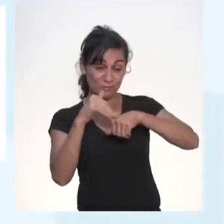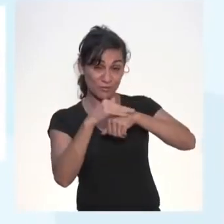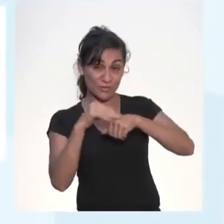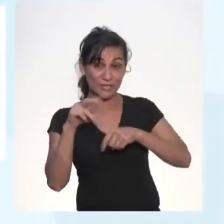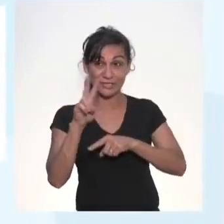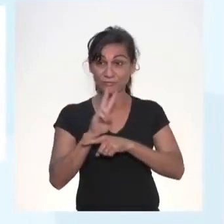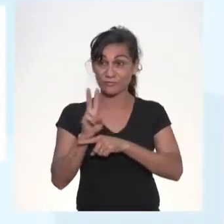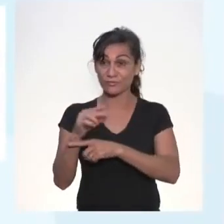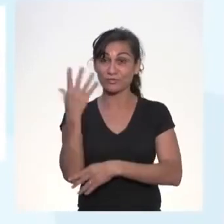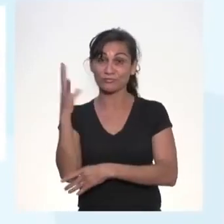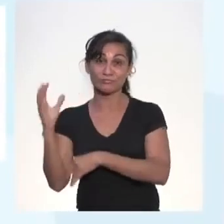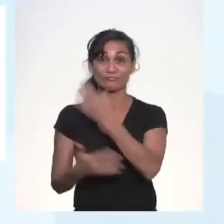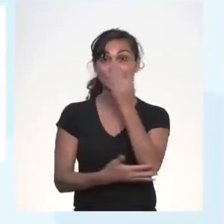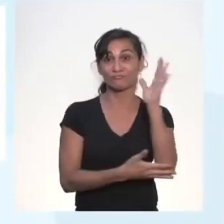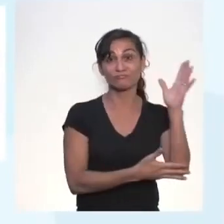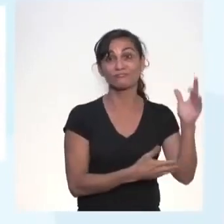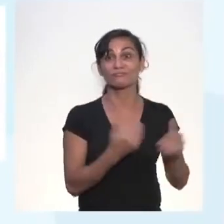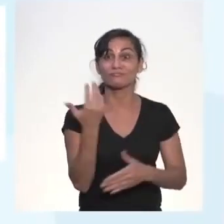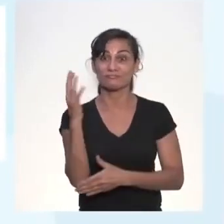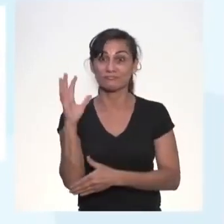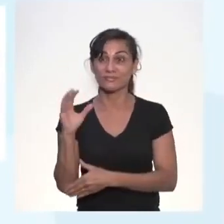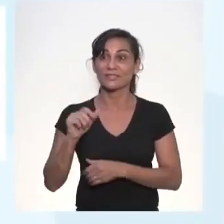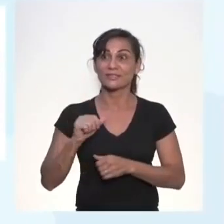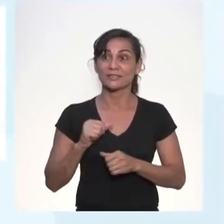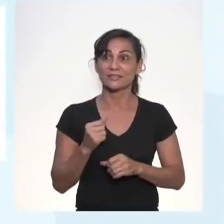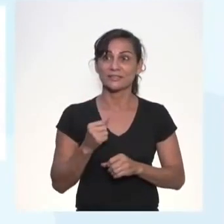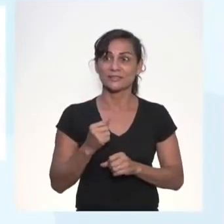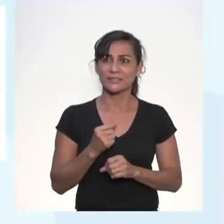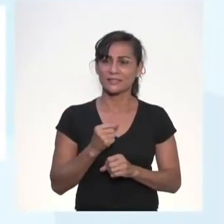de Ipu, onde campeava sua guerreira